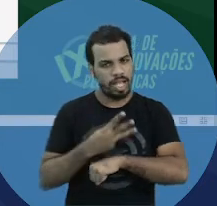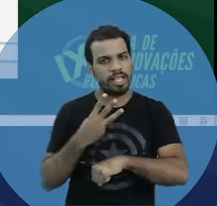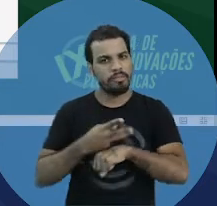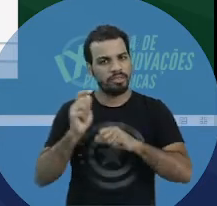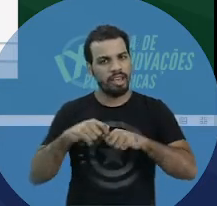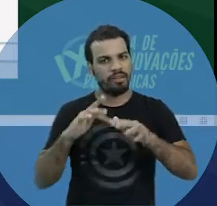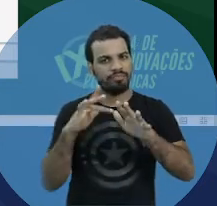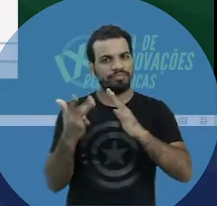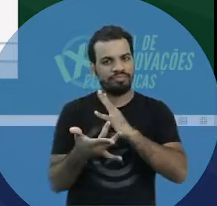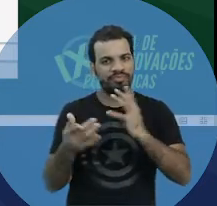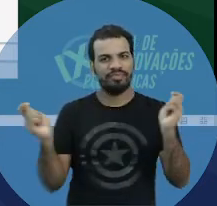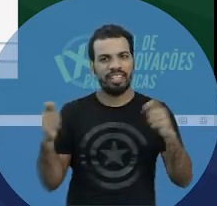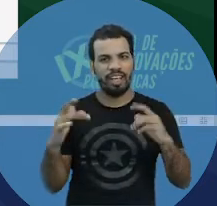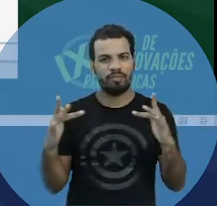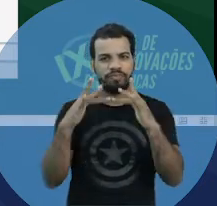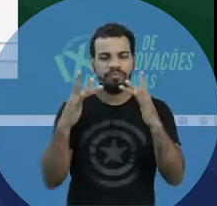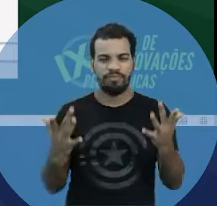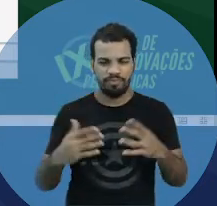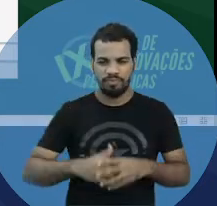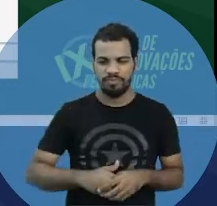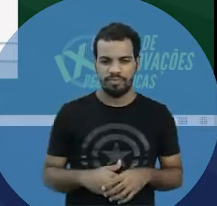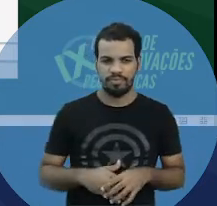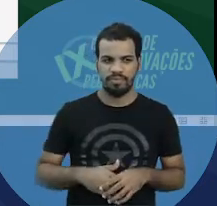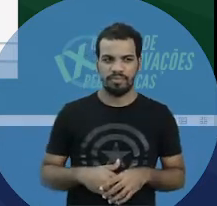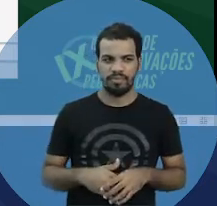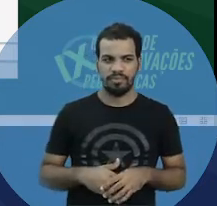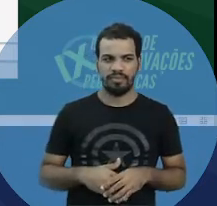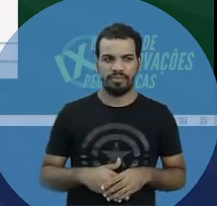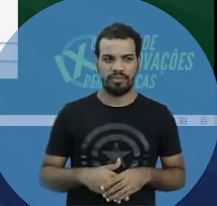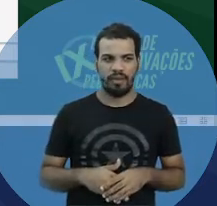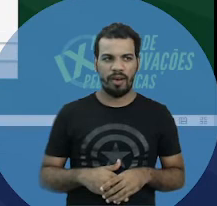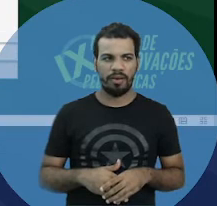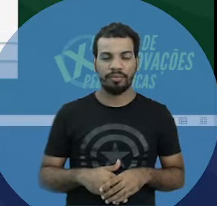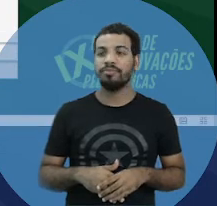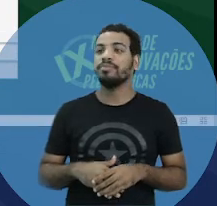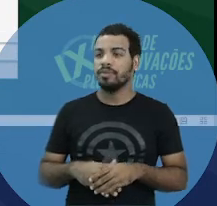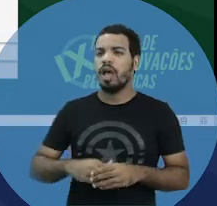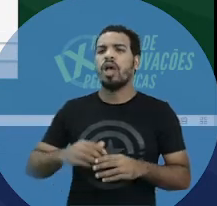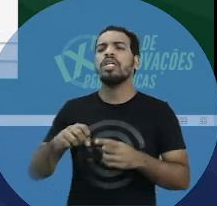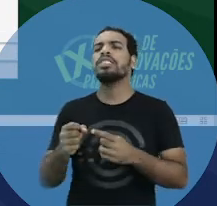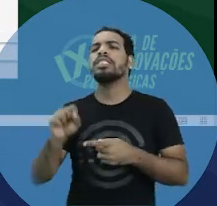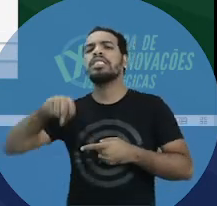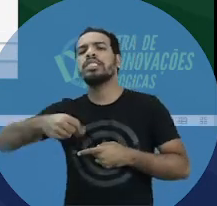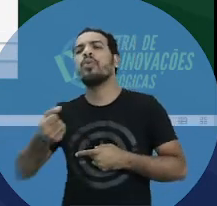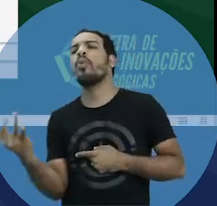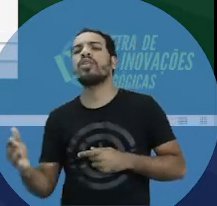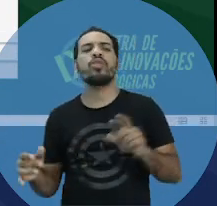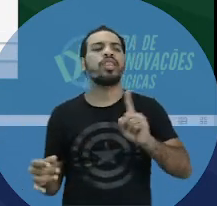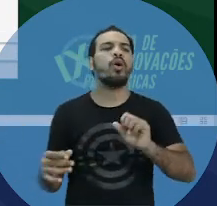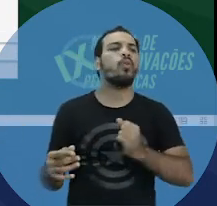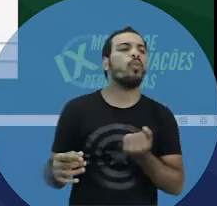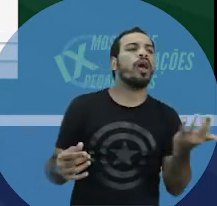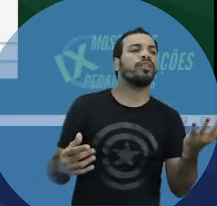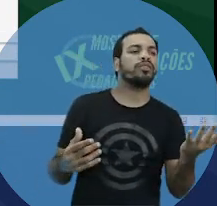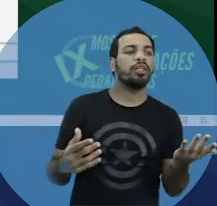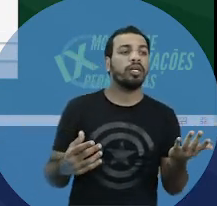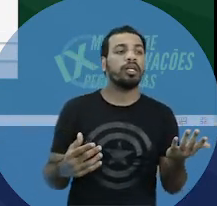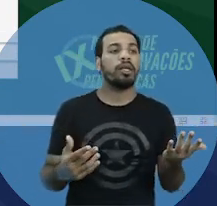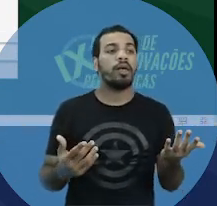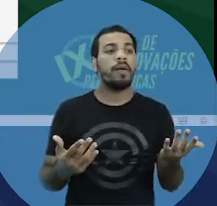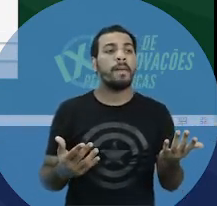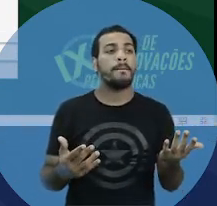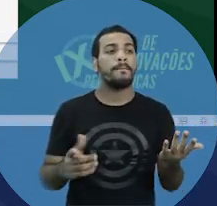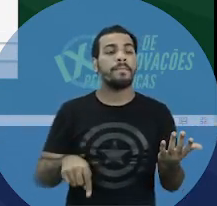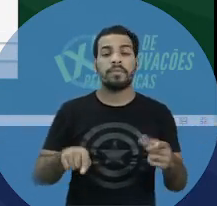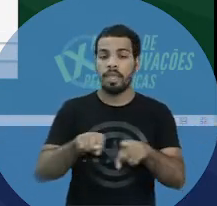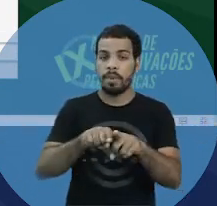se conectando. Quando não, né, ia para a questão mesmo do presencial ali com